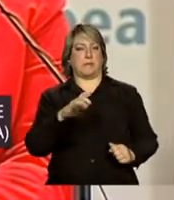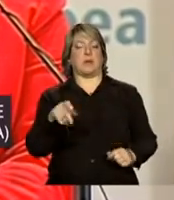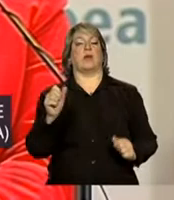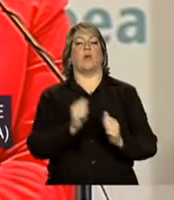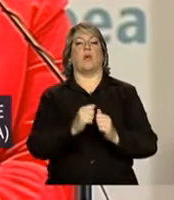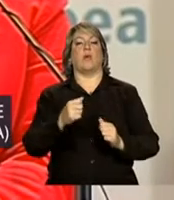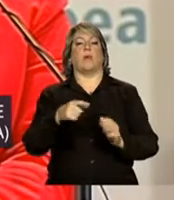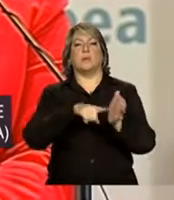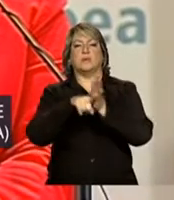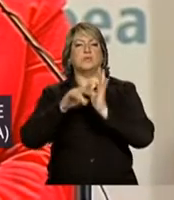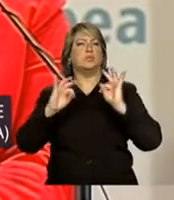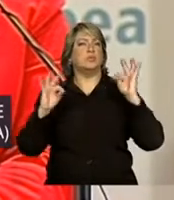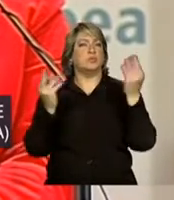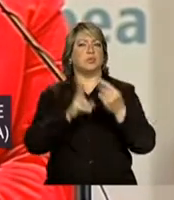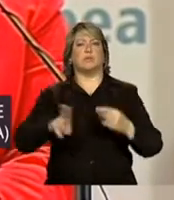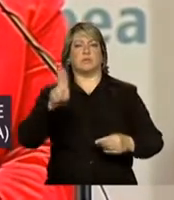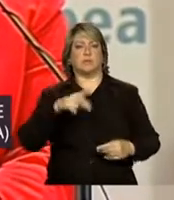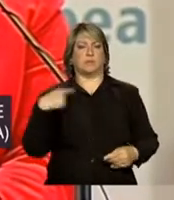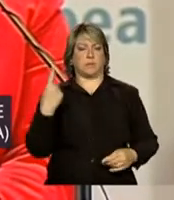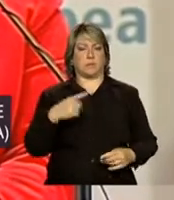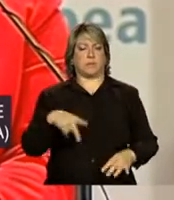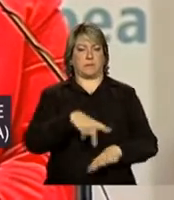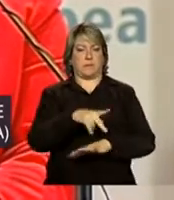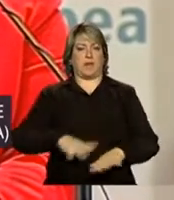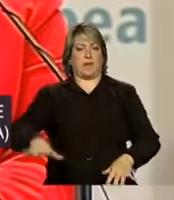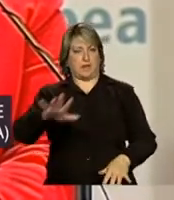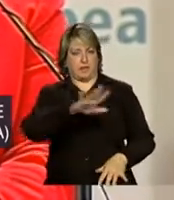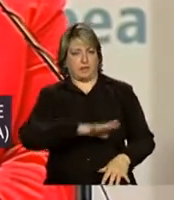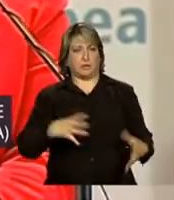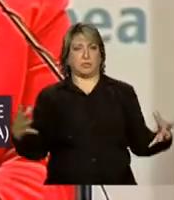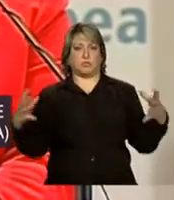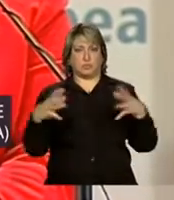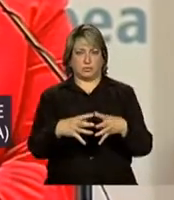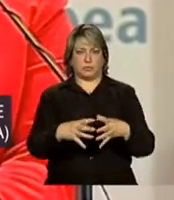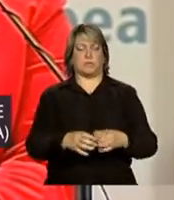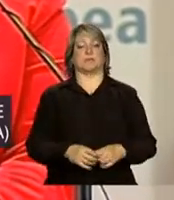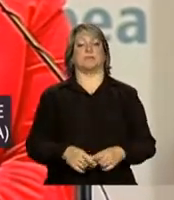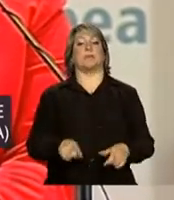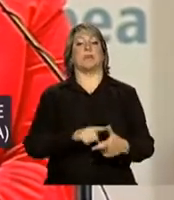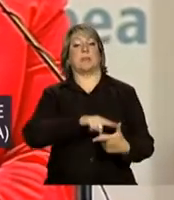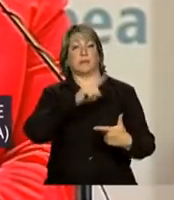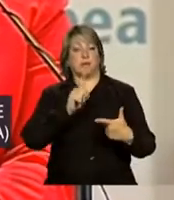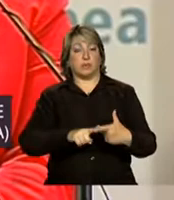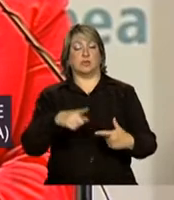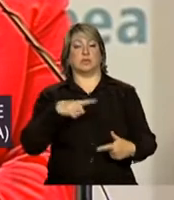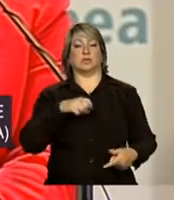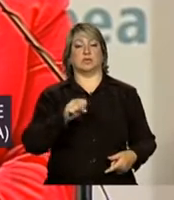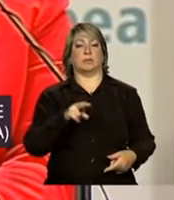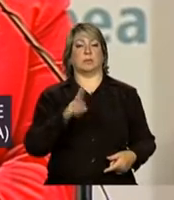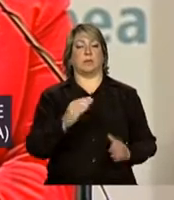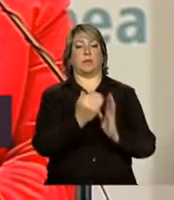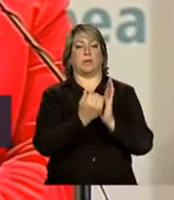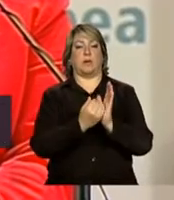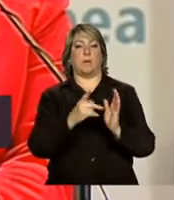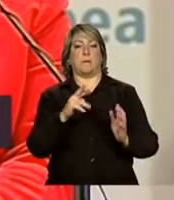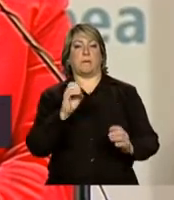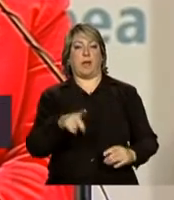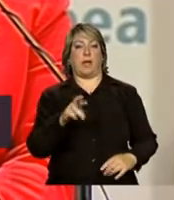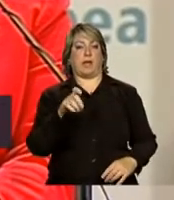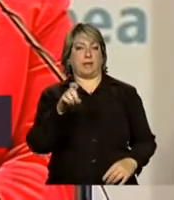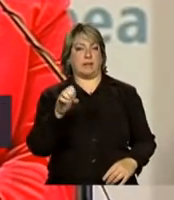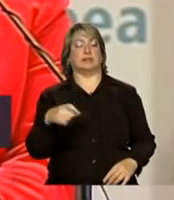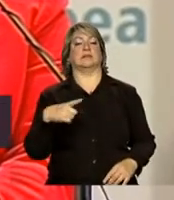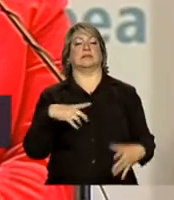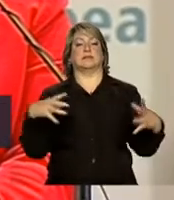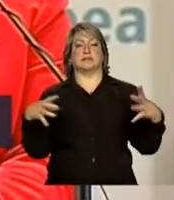país que se inscreveram para concorrer às chamadas públicas. Segundo, o subprograma ProRedes, que envolve a montagem